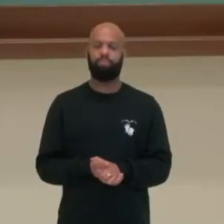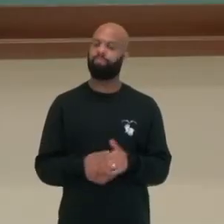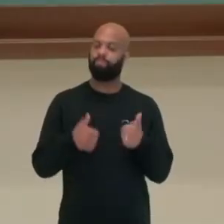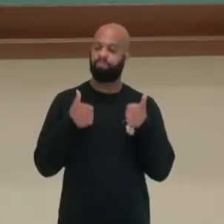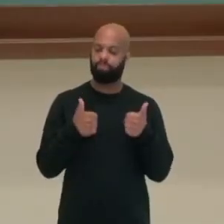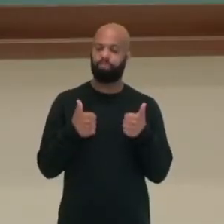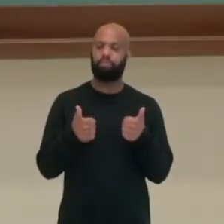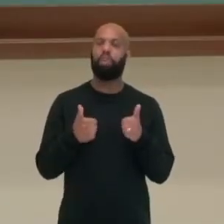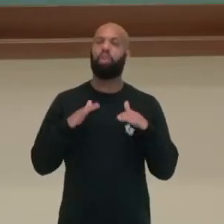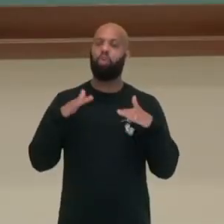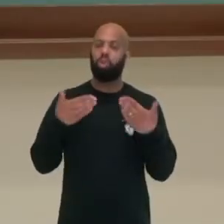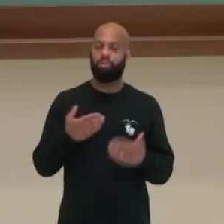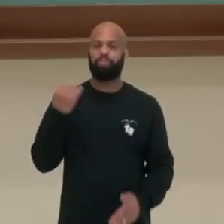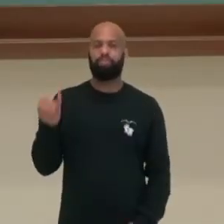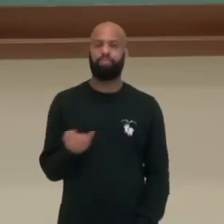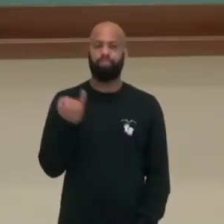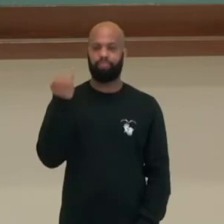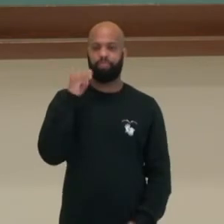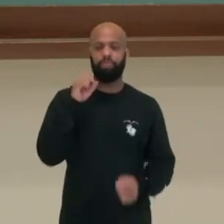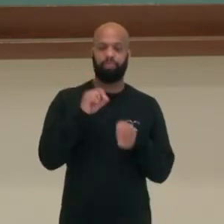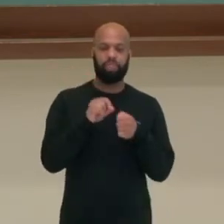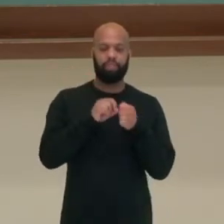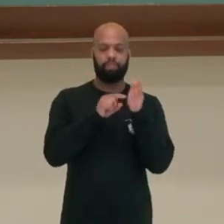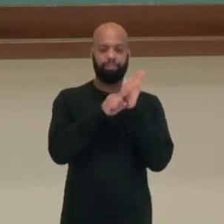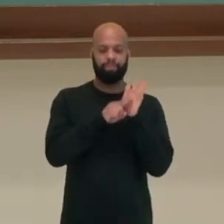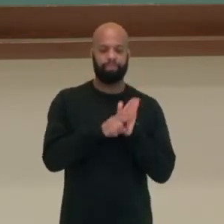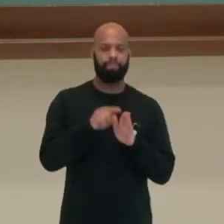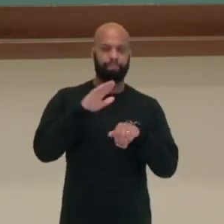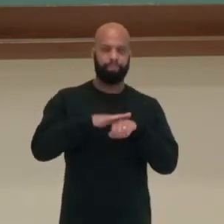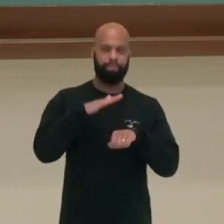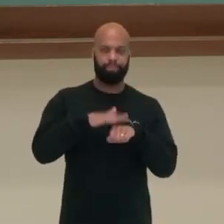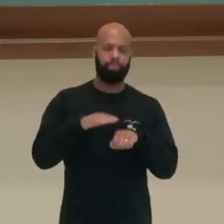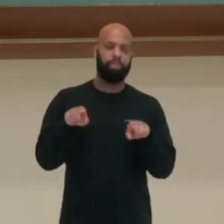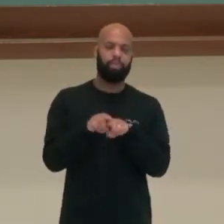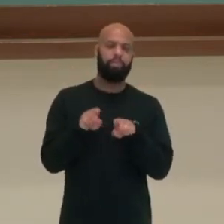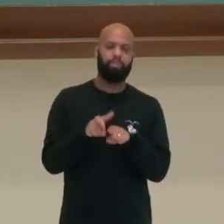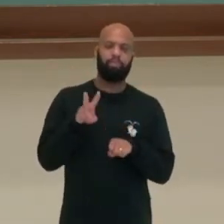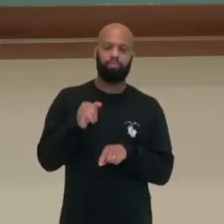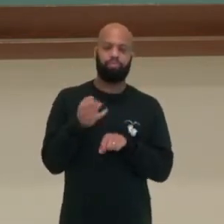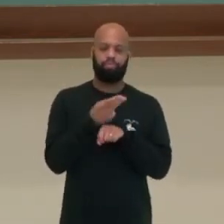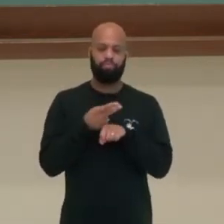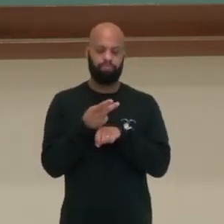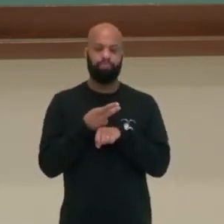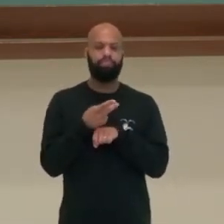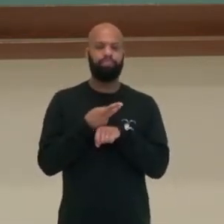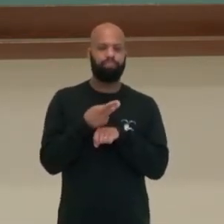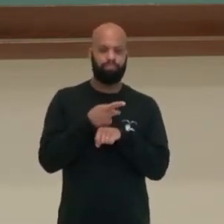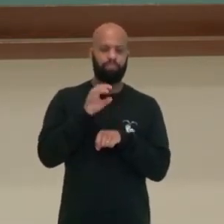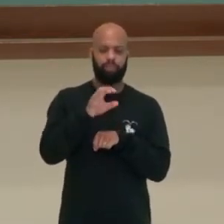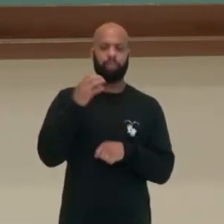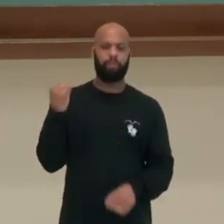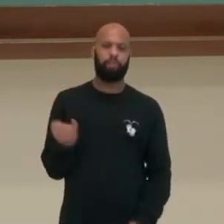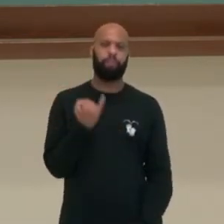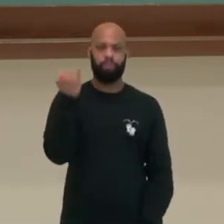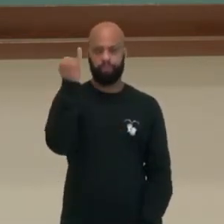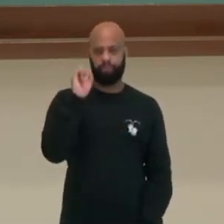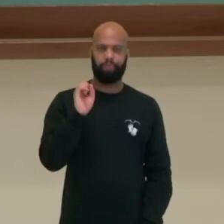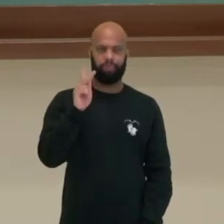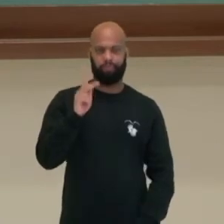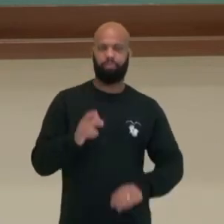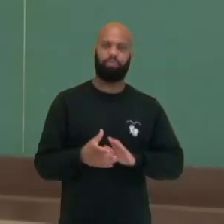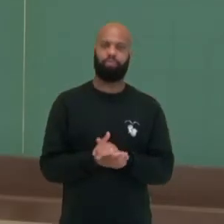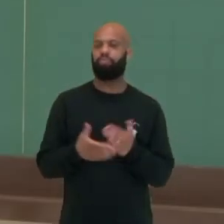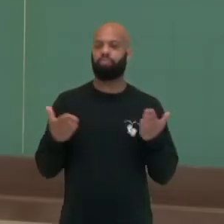Muito bem, pessoal. Não esqueça, então, de realizar a sua pesquisa, né, e buscar esse conhecimento que é muito importante, ok? A